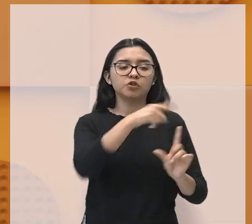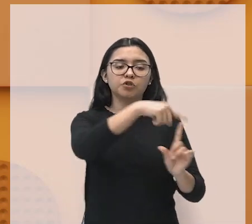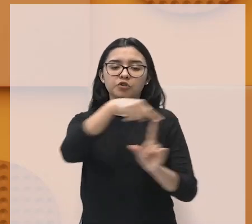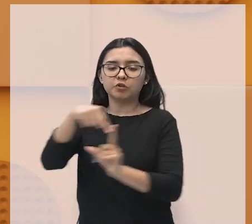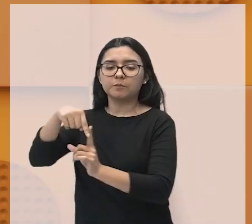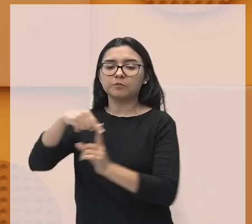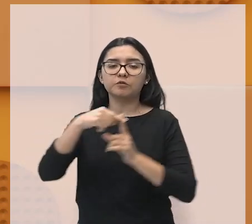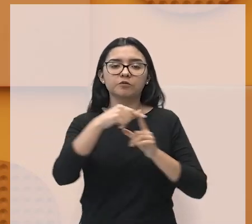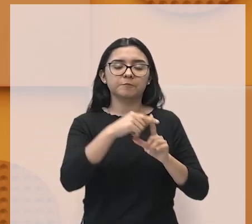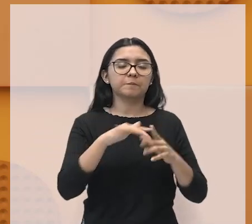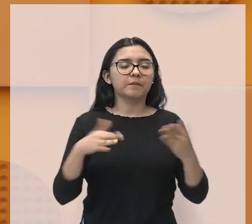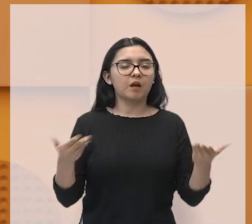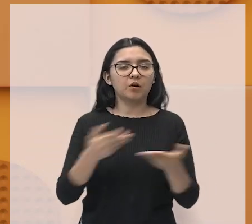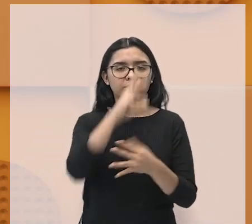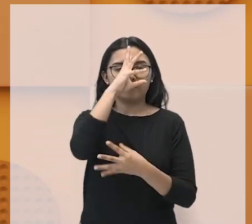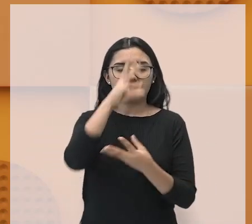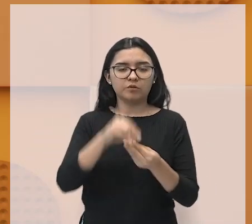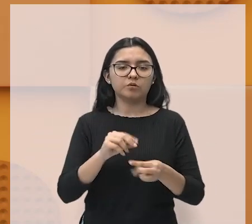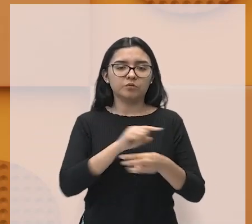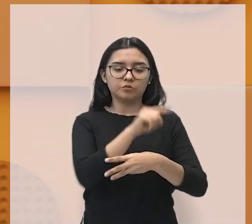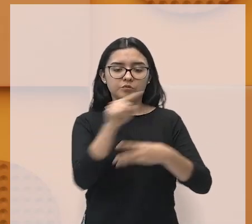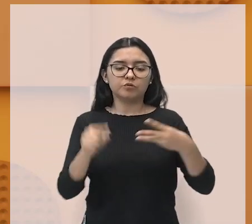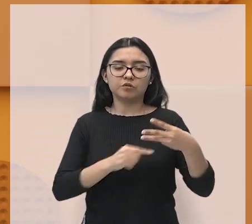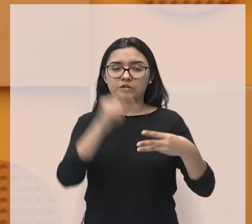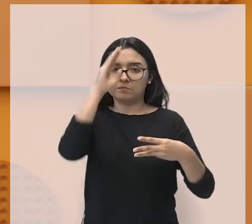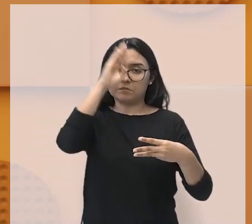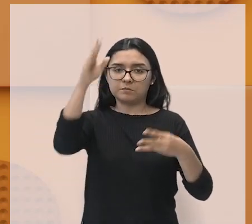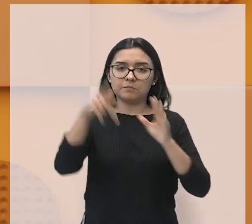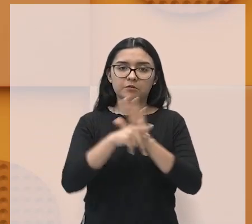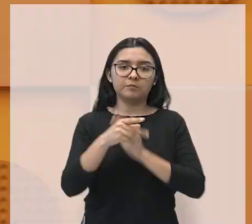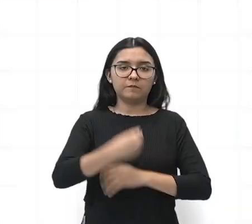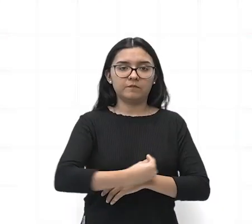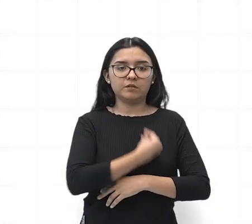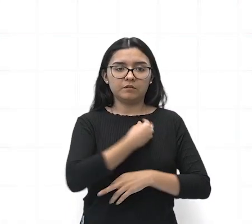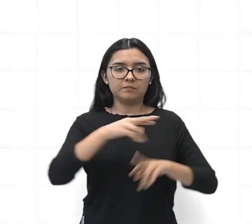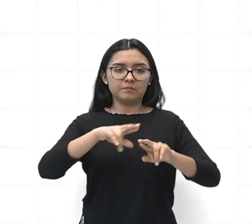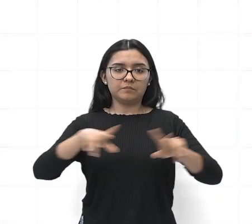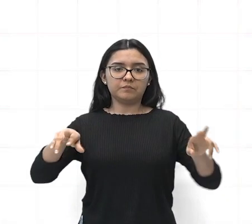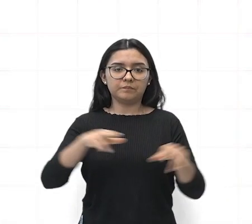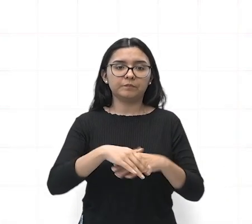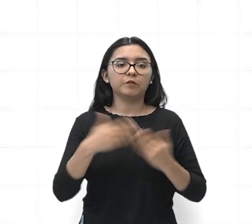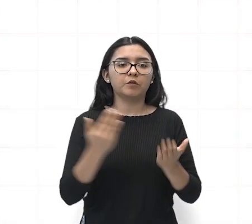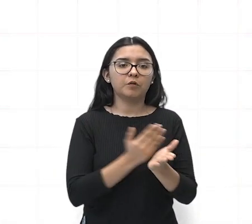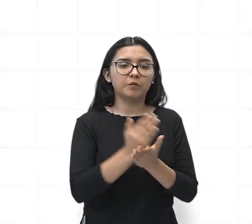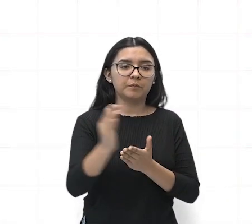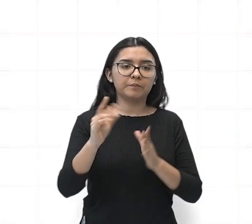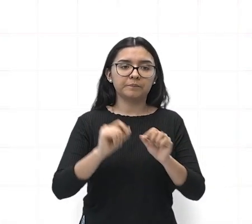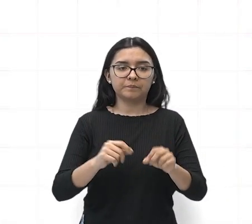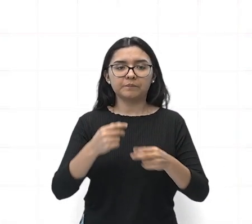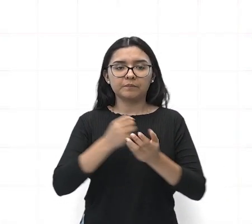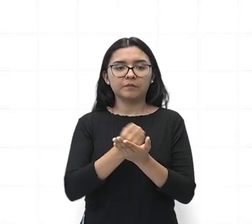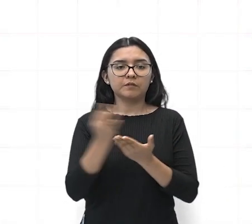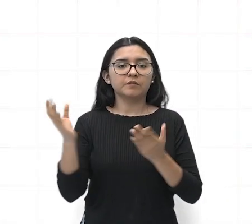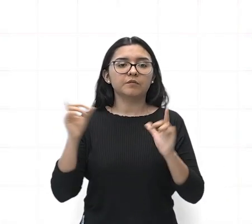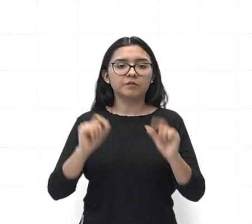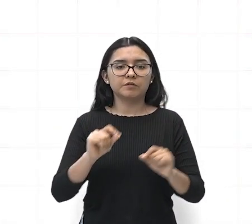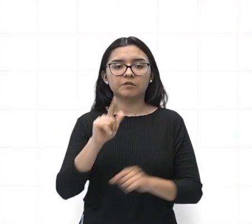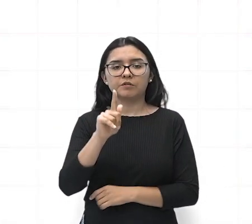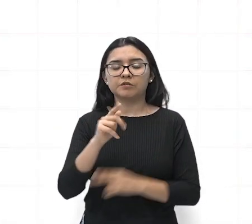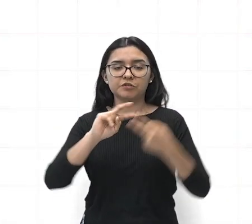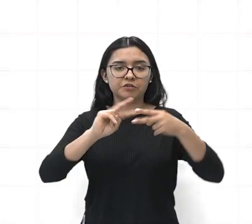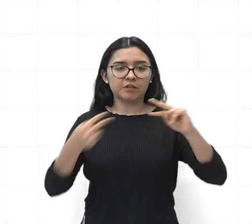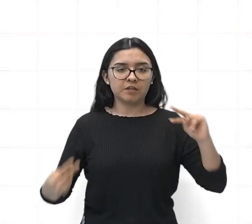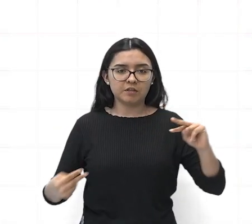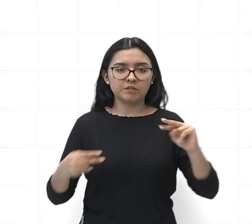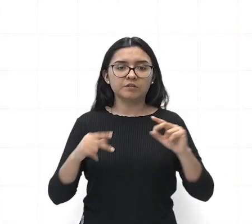diferentes. E a gente vai compreender agora os 3 níveis principais de biodiversidade. Começando pela diversidade genética, que isso